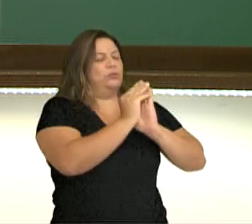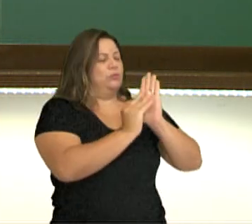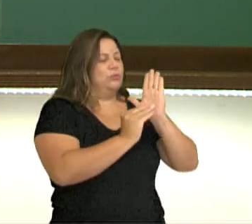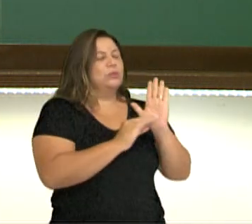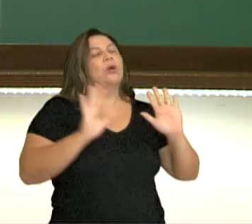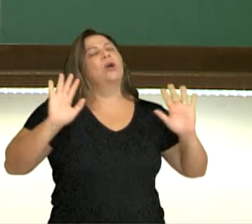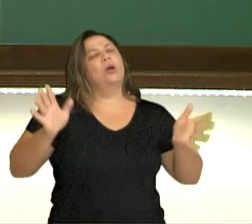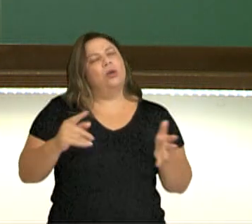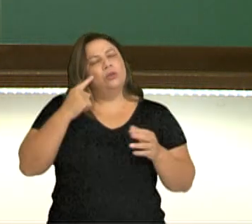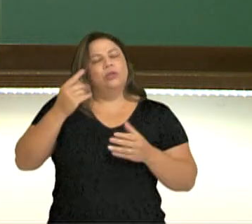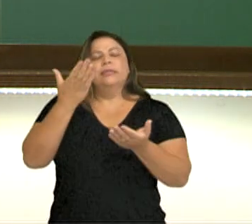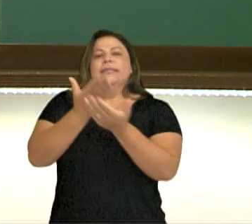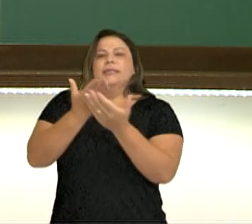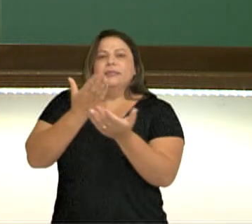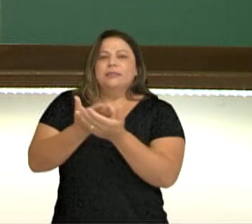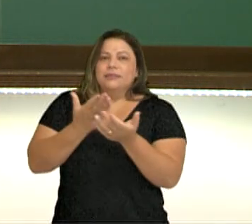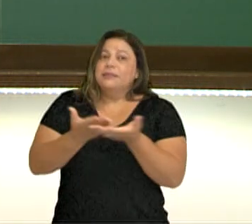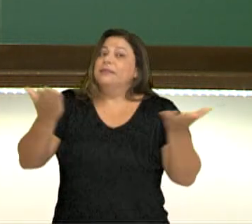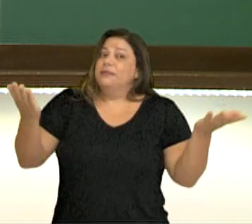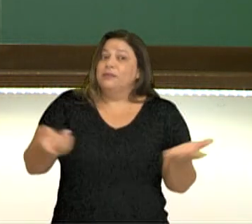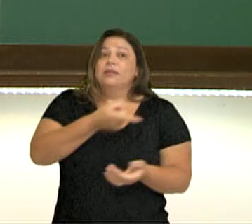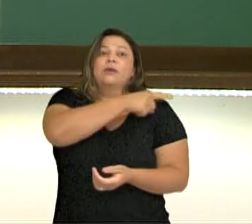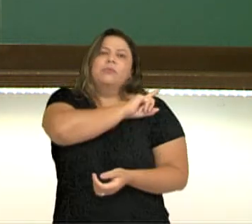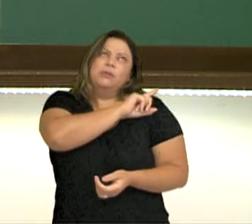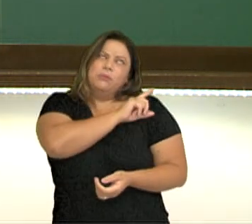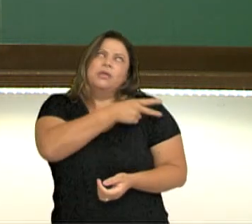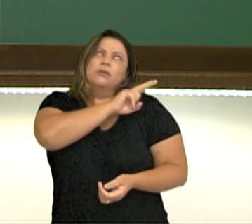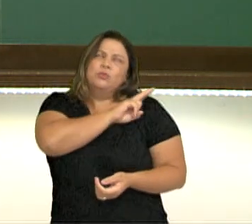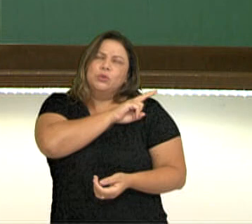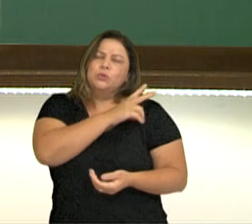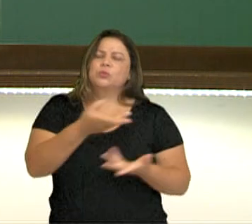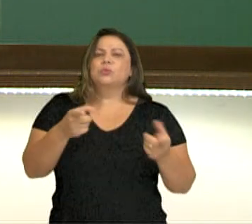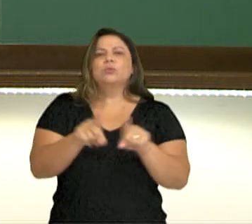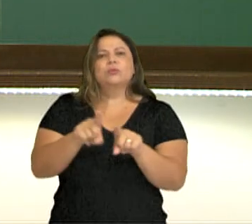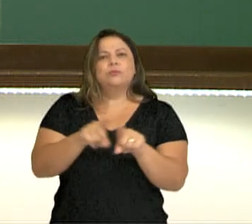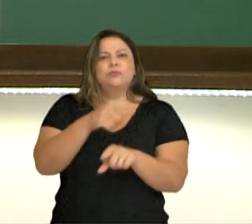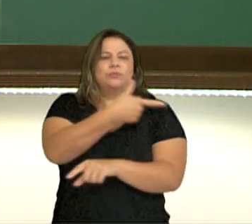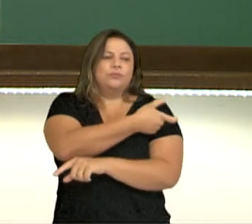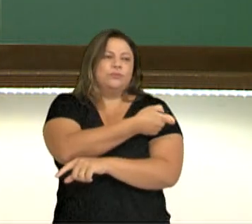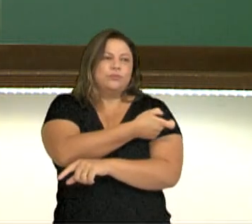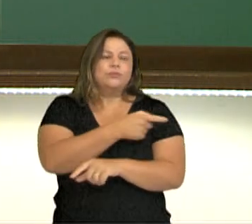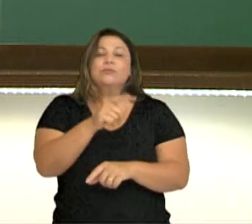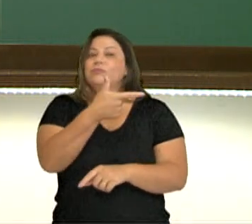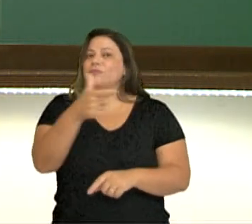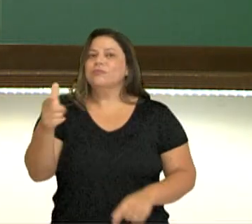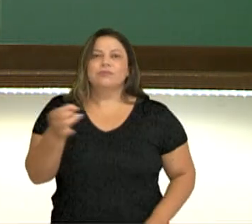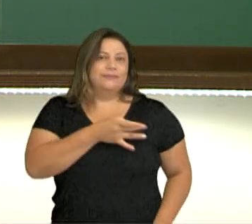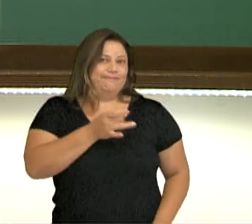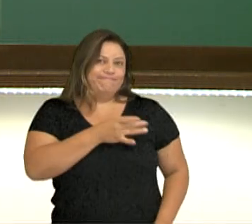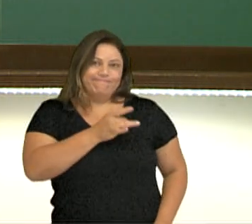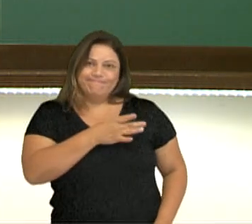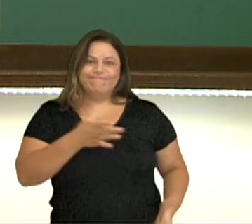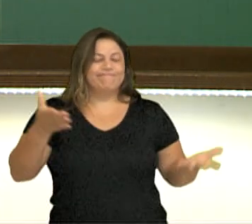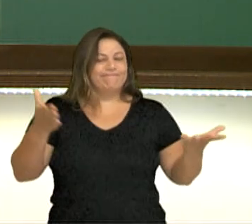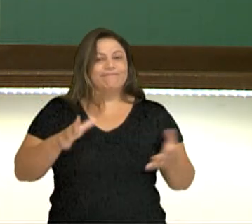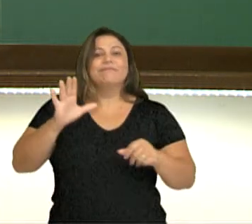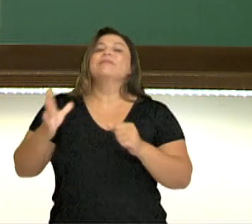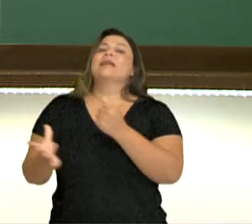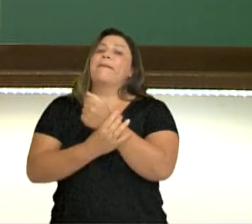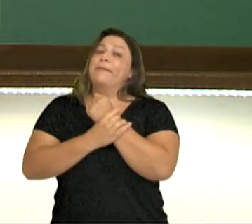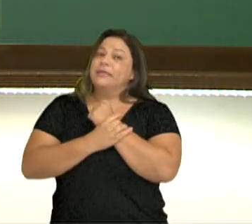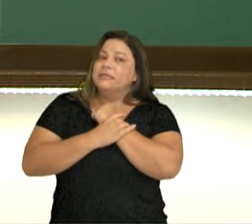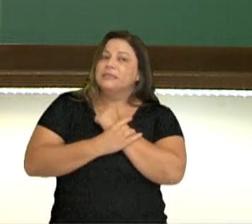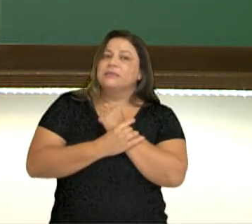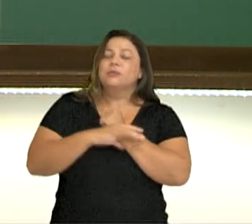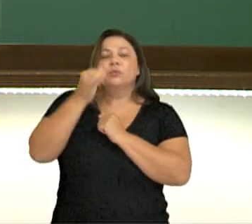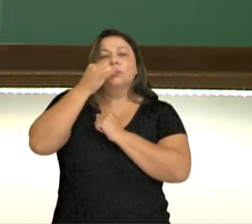série. Falaram talvez um pouquinho lá na primeira série também. Vacina não tem que ter medo, tem que tomar. É o jeito mais seguro que a gente tem de